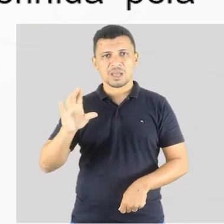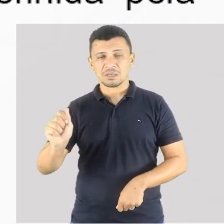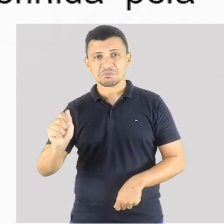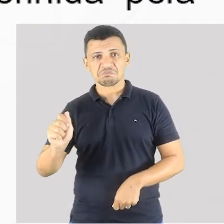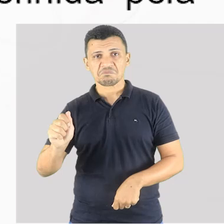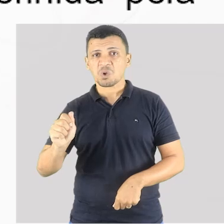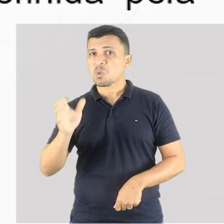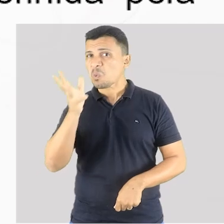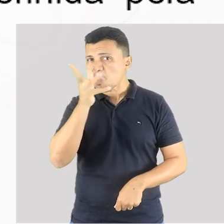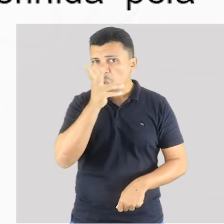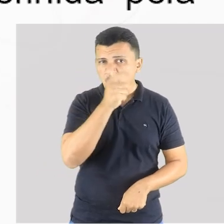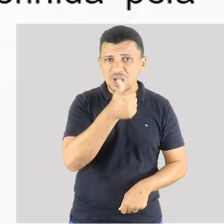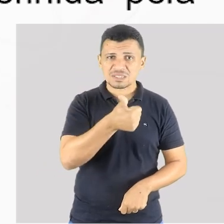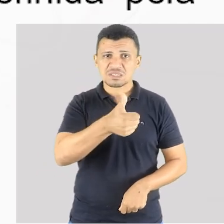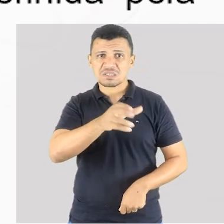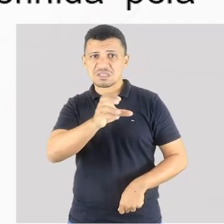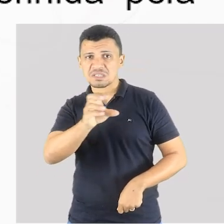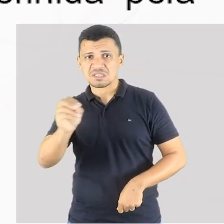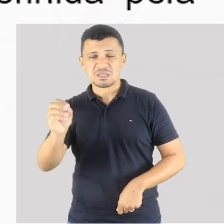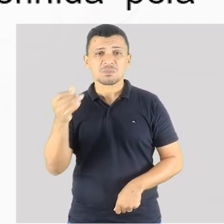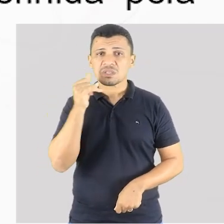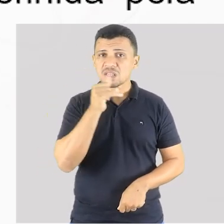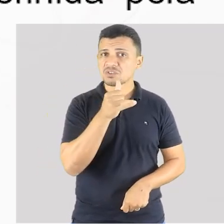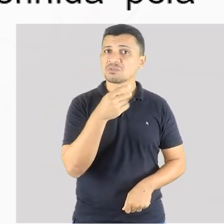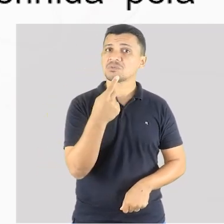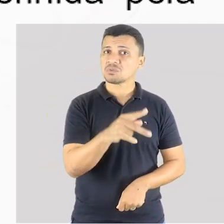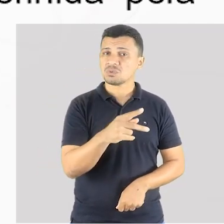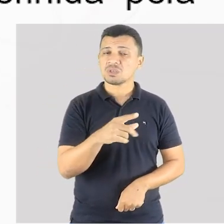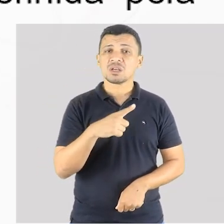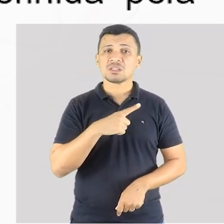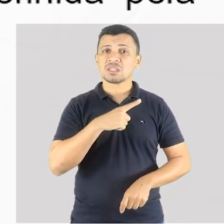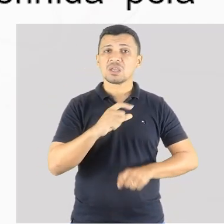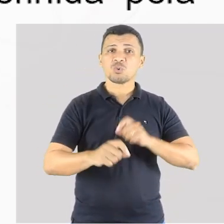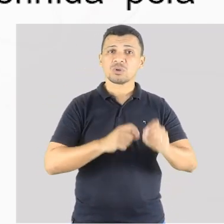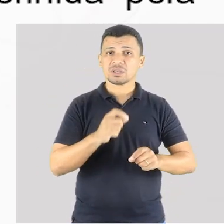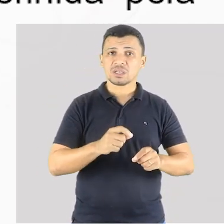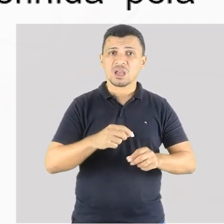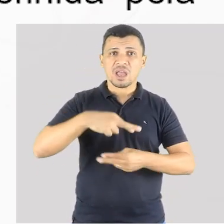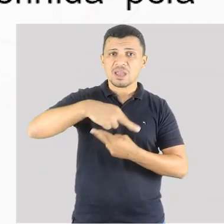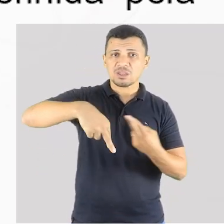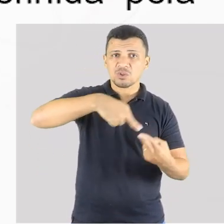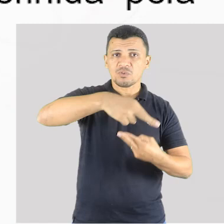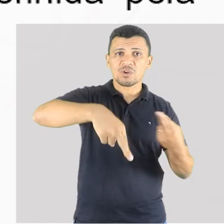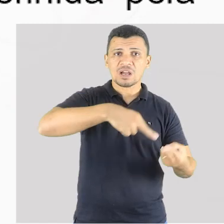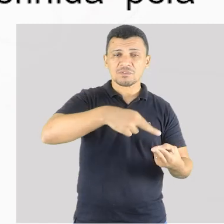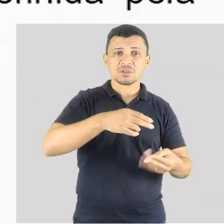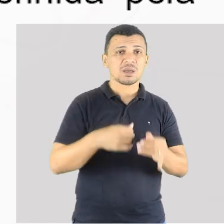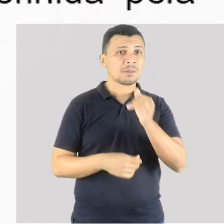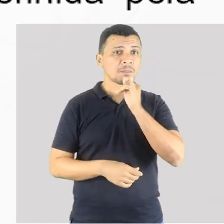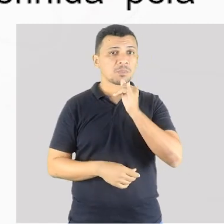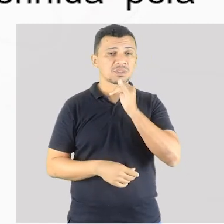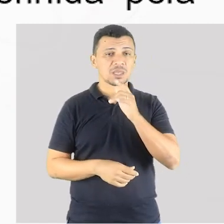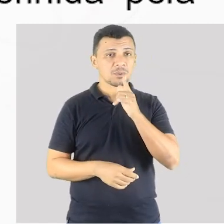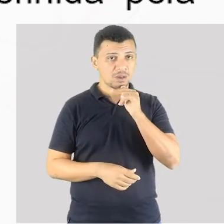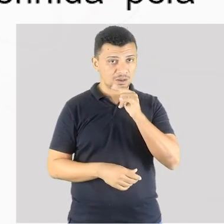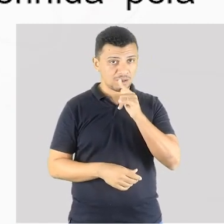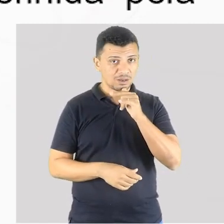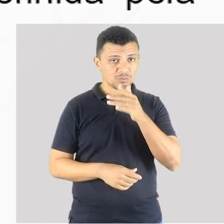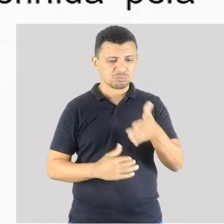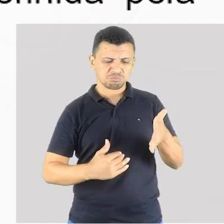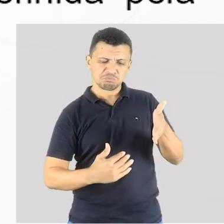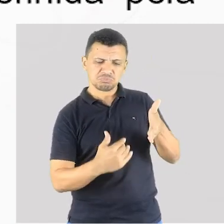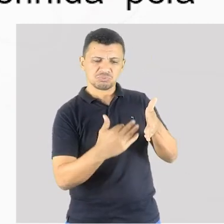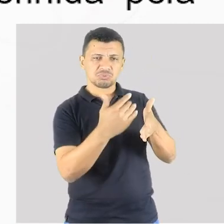de sua energia elétrica a partir de fontes renováveis, como a hídrica. Naquele slide que eu mostrei para vocês, uma hidroelétrica.